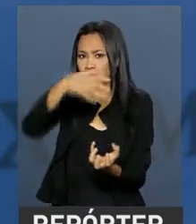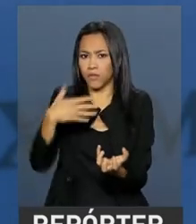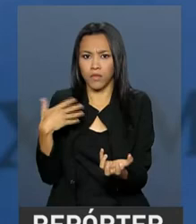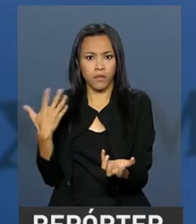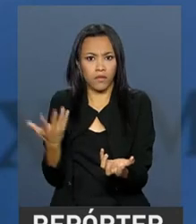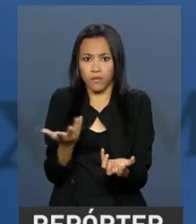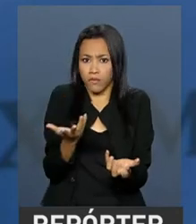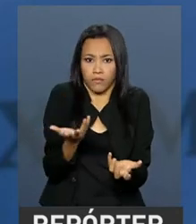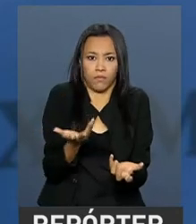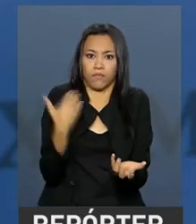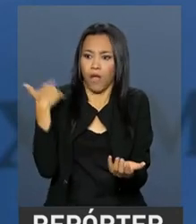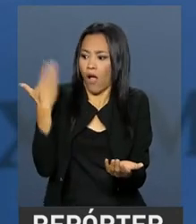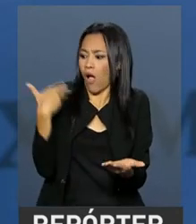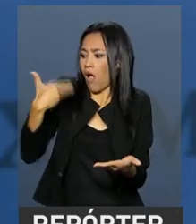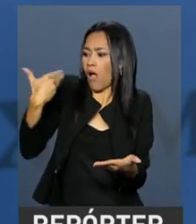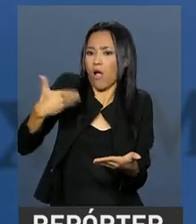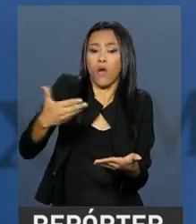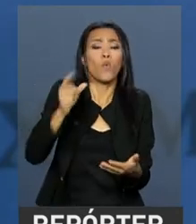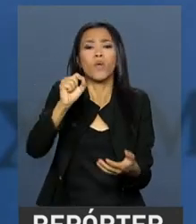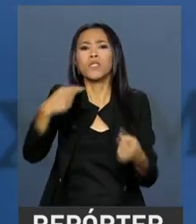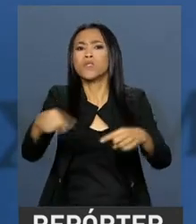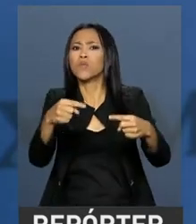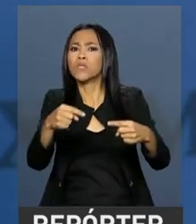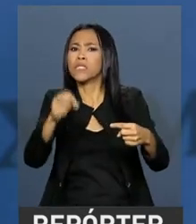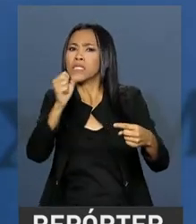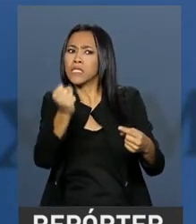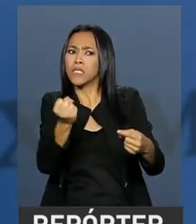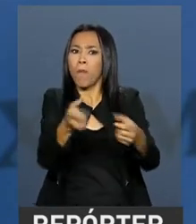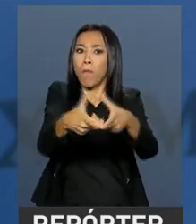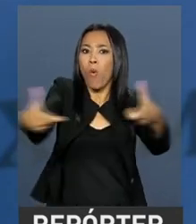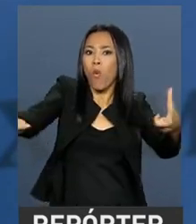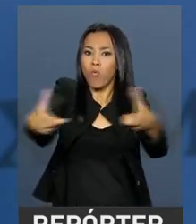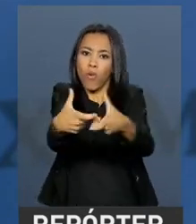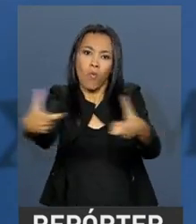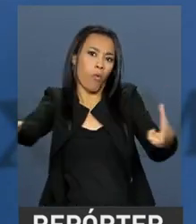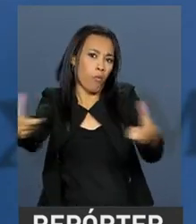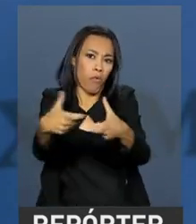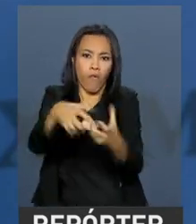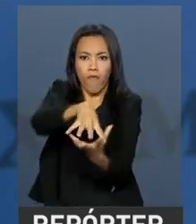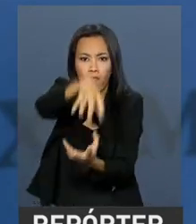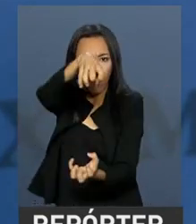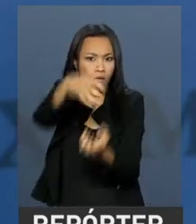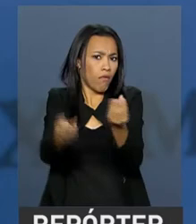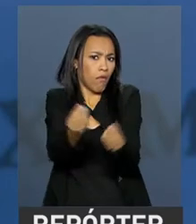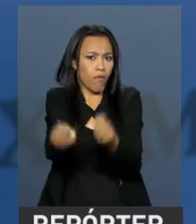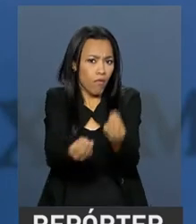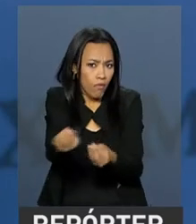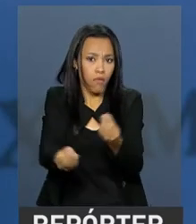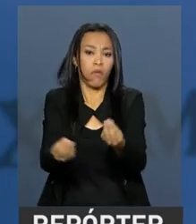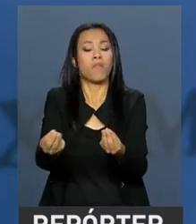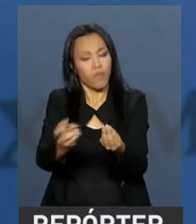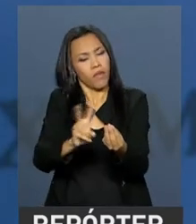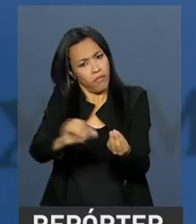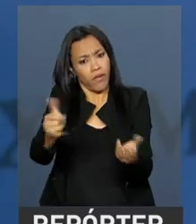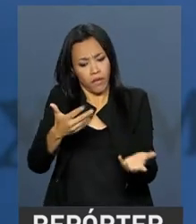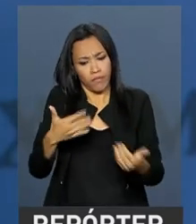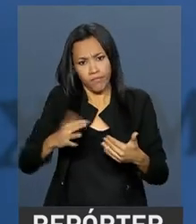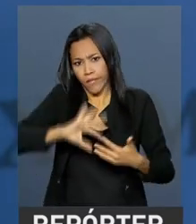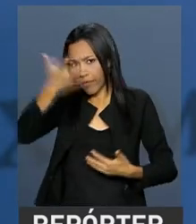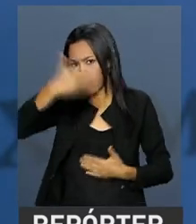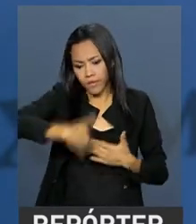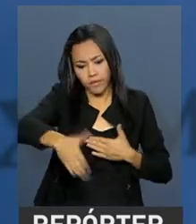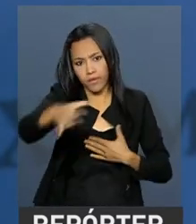é inevitável. O que se discute é se vai envelhecer muito pouco ou mas que vai ter envelhecimento, vai. E